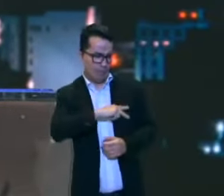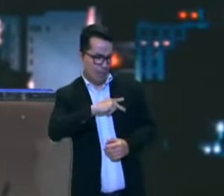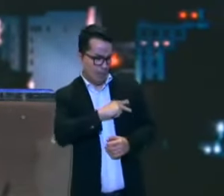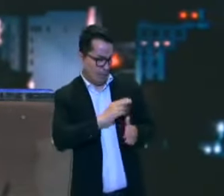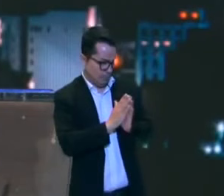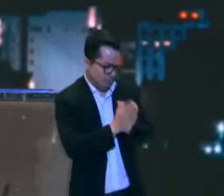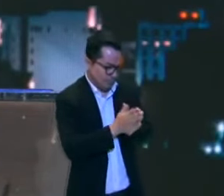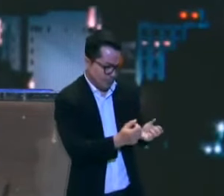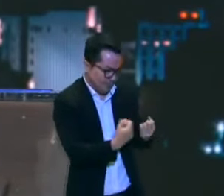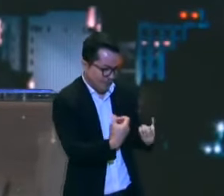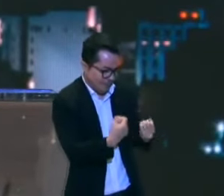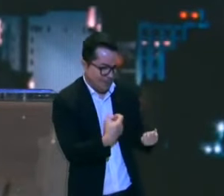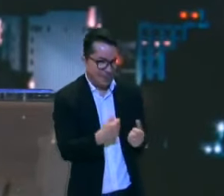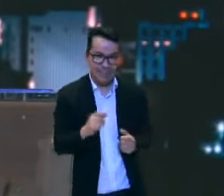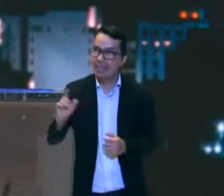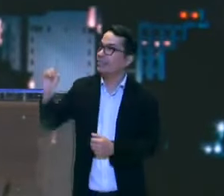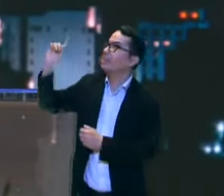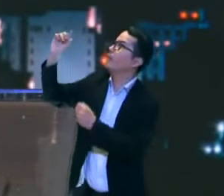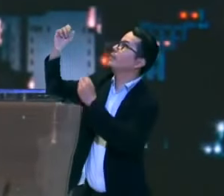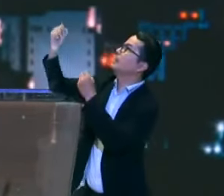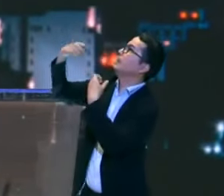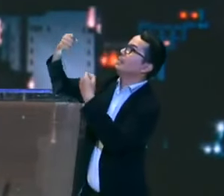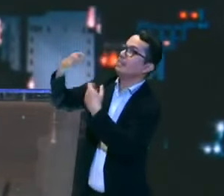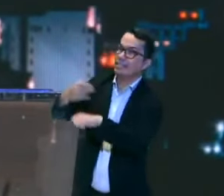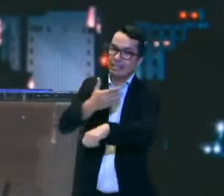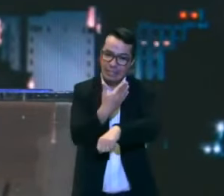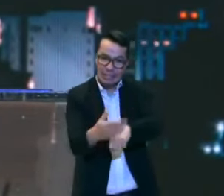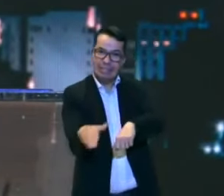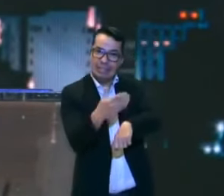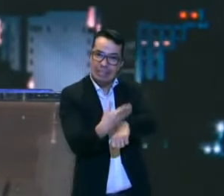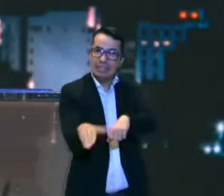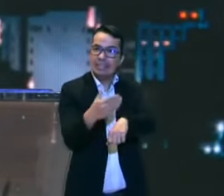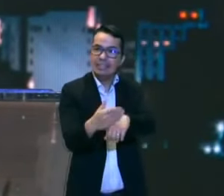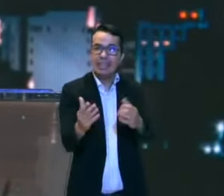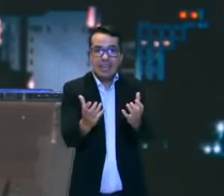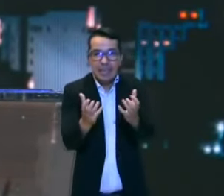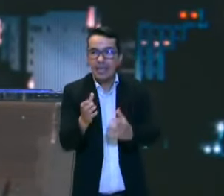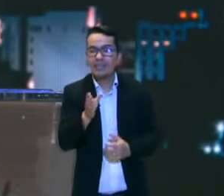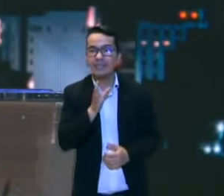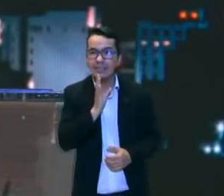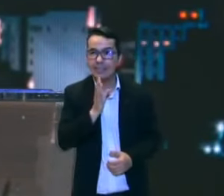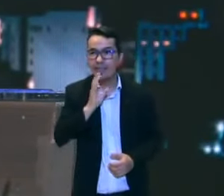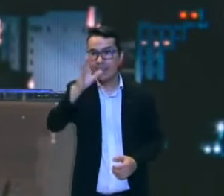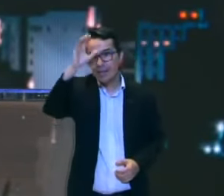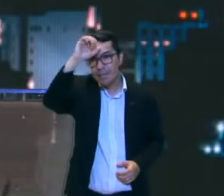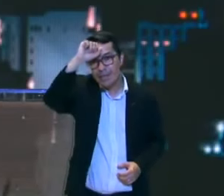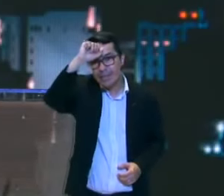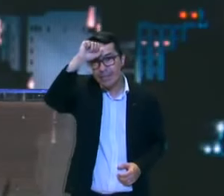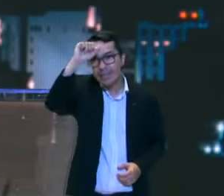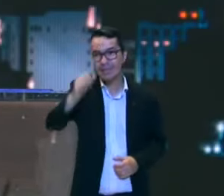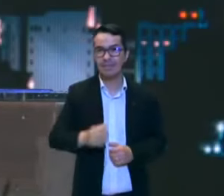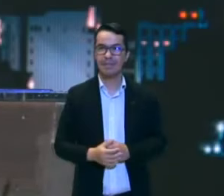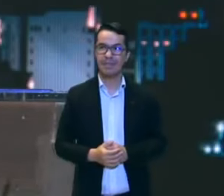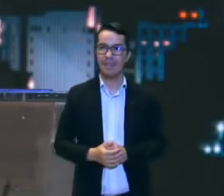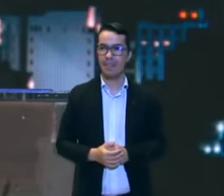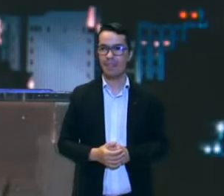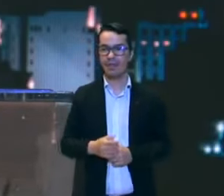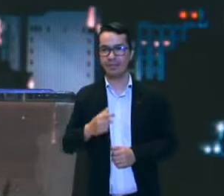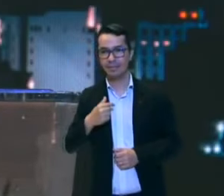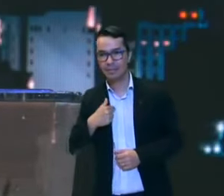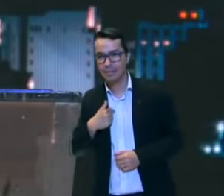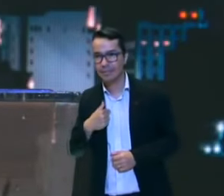comigo. E sabe, eu não sei quem, eu era, um tempo tentei ser atleta na minha vida, né? Pastor William então,